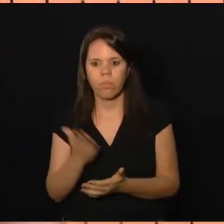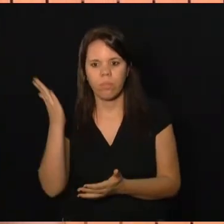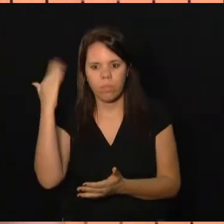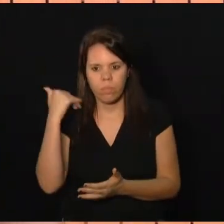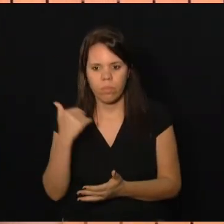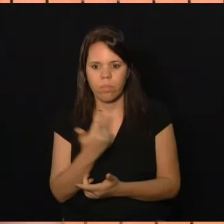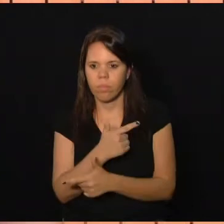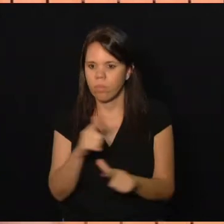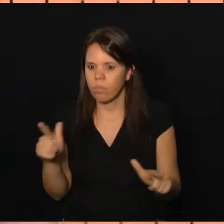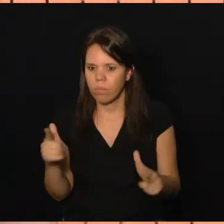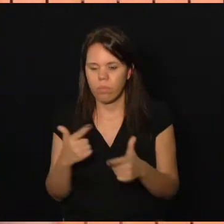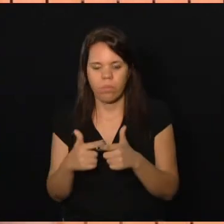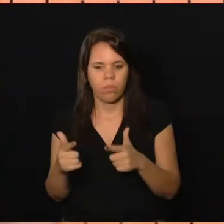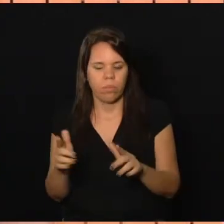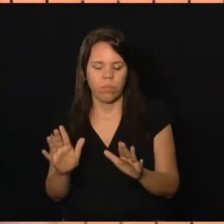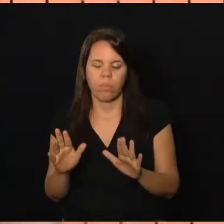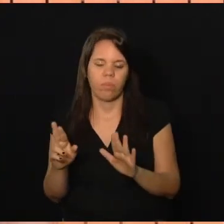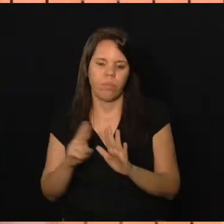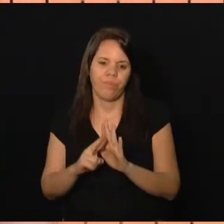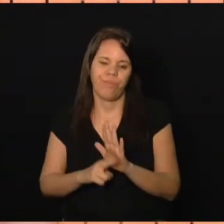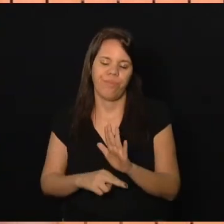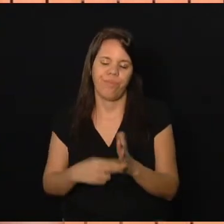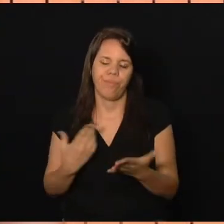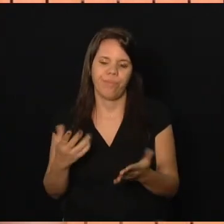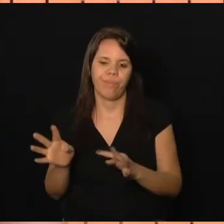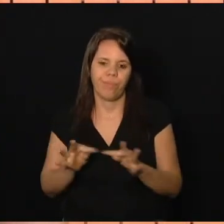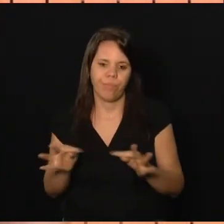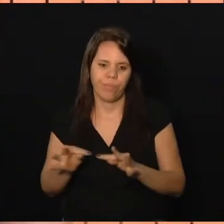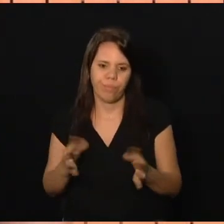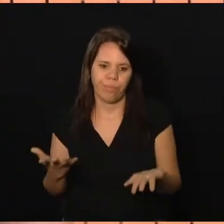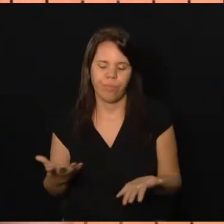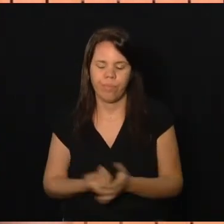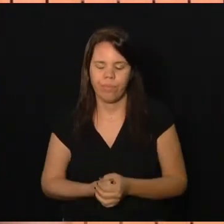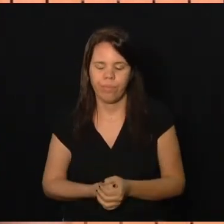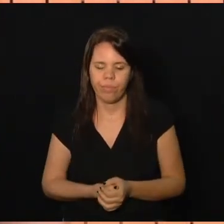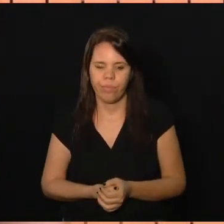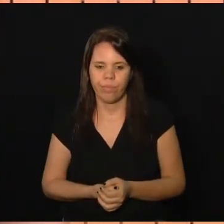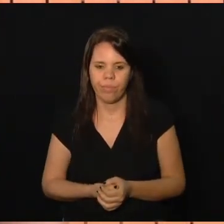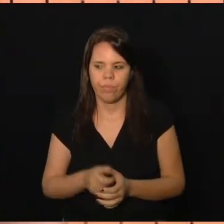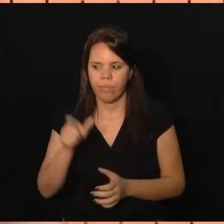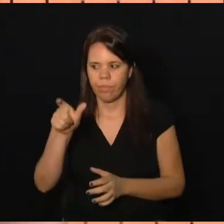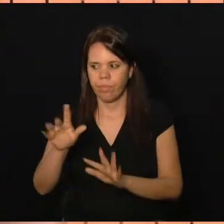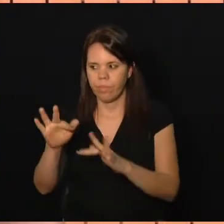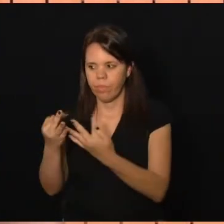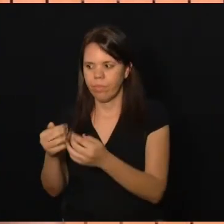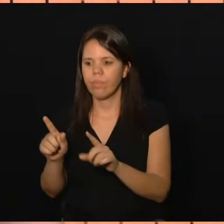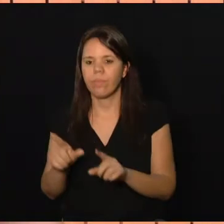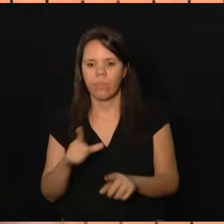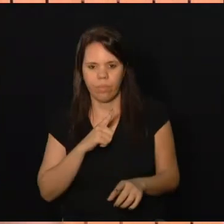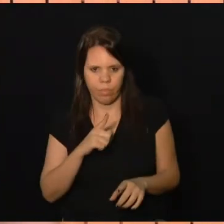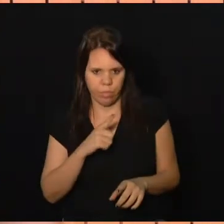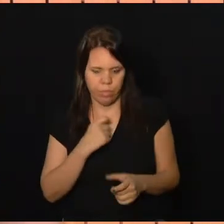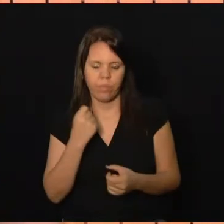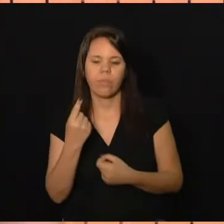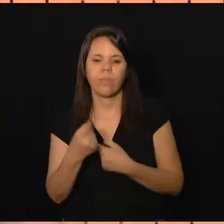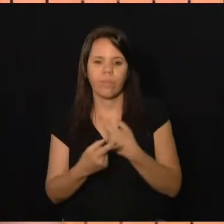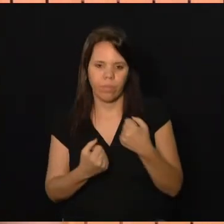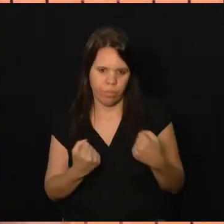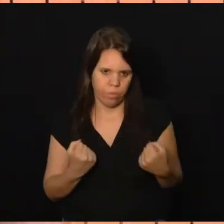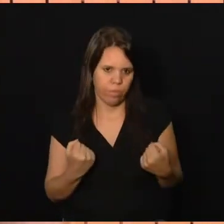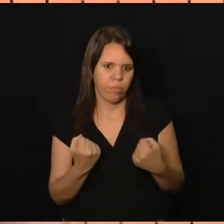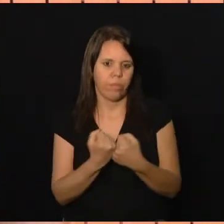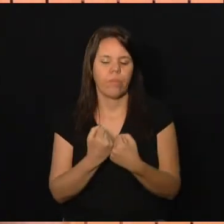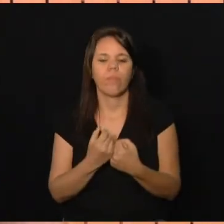existe receita para tratar o dependente químico, para tratar o codependente, mas existem algumas ferramentas que a